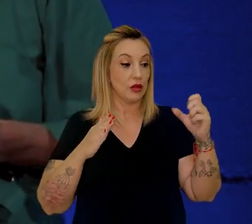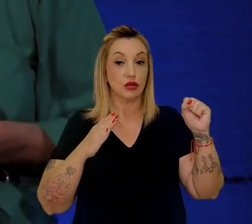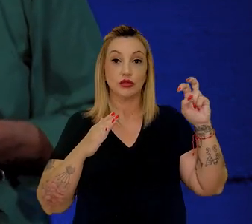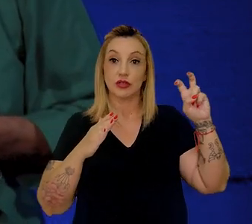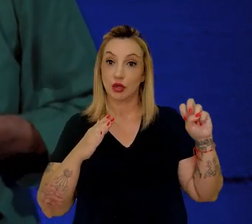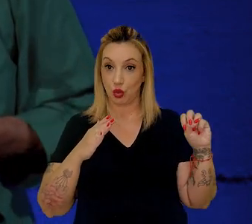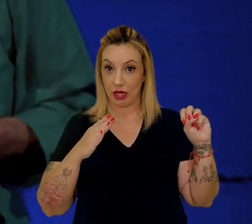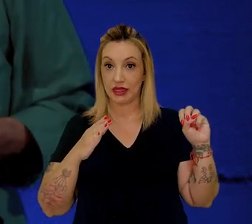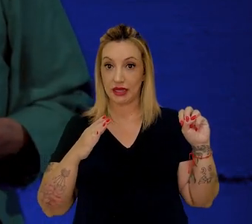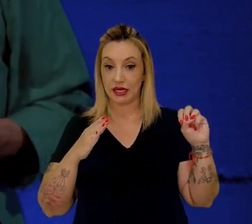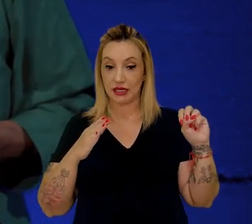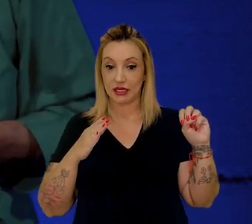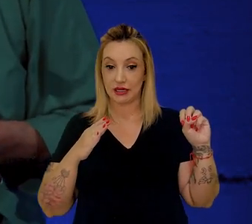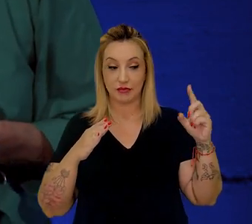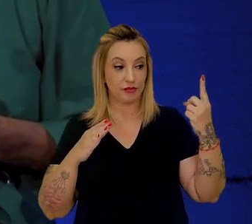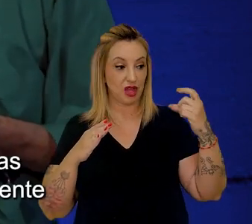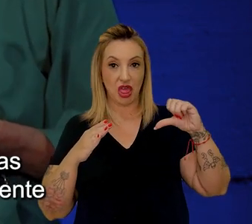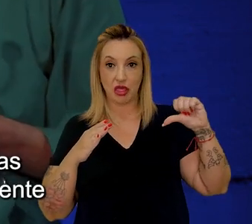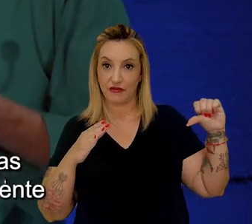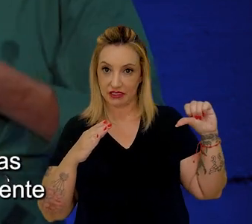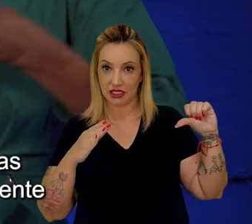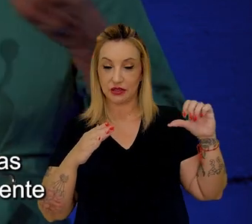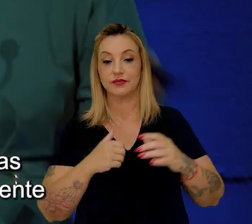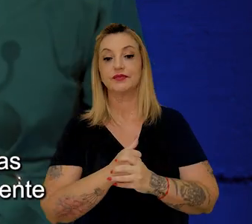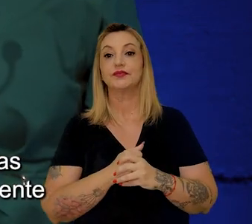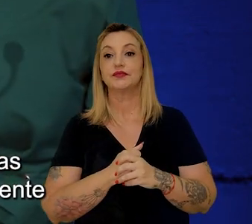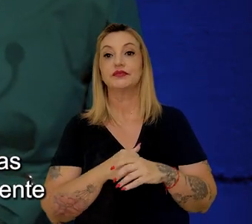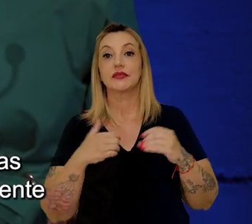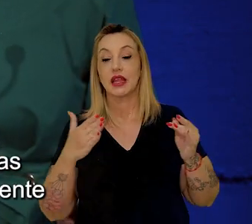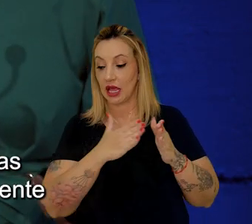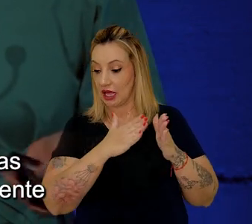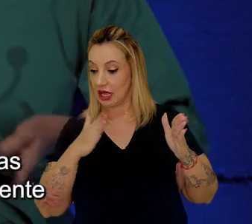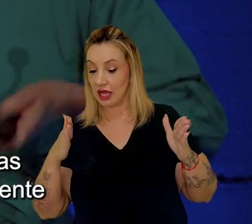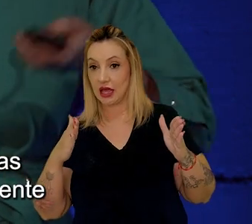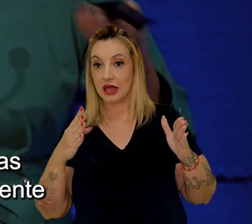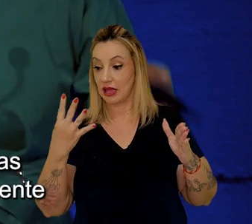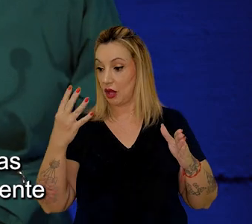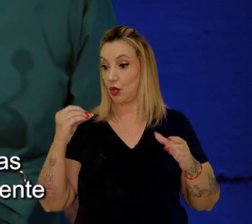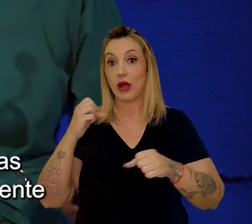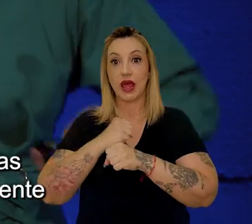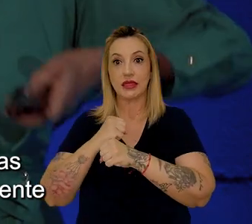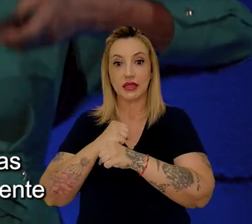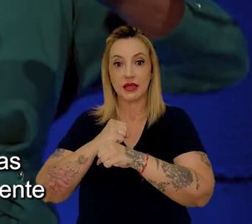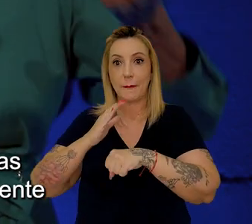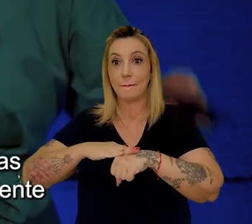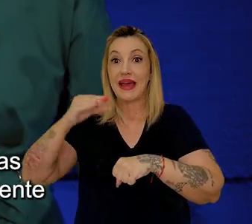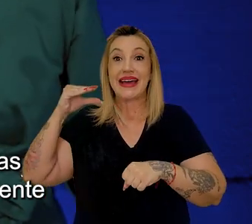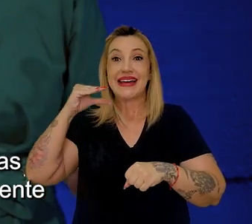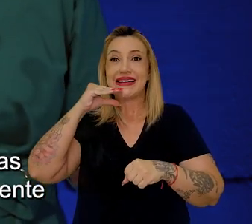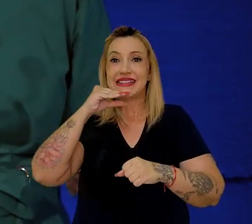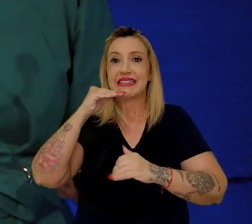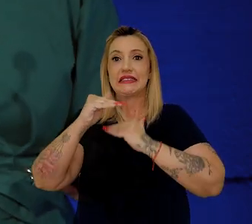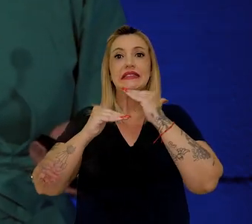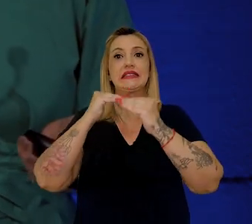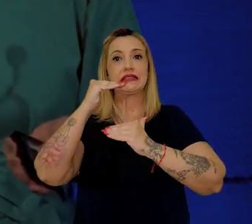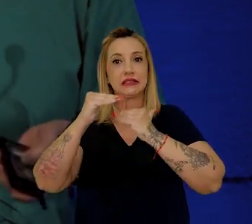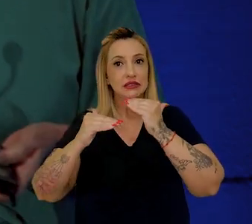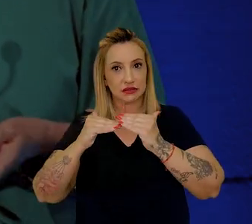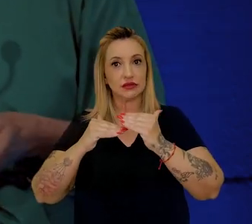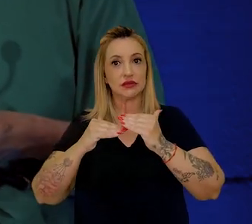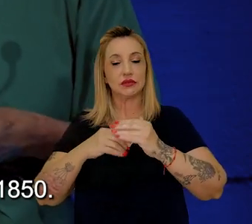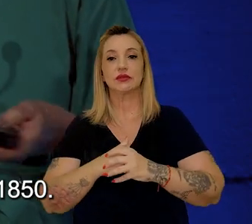1850 1900 Então essas quatro últimas décadas foram as mais quentes sucessivamente né